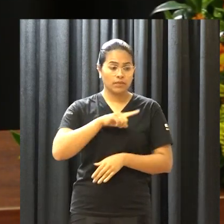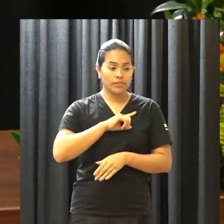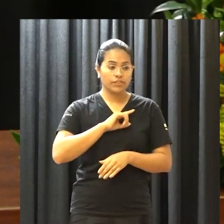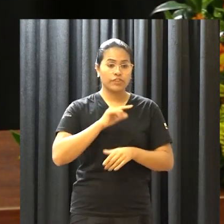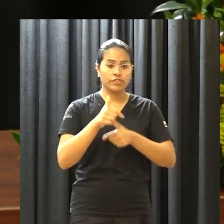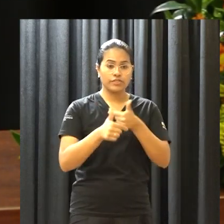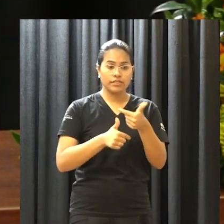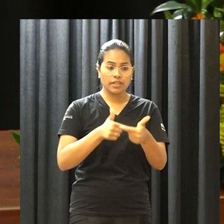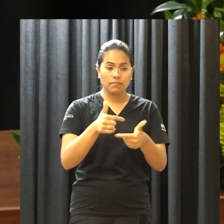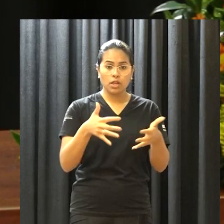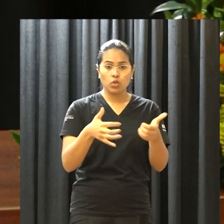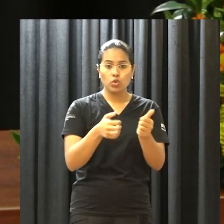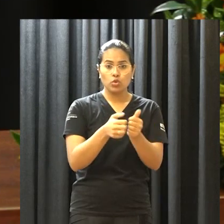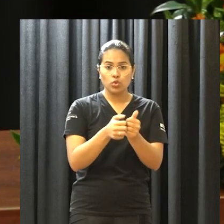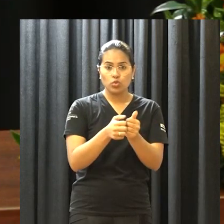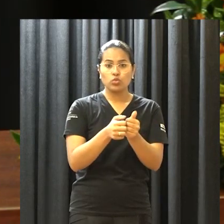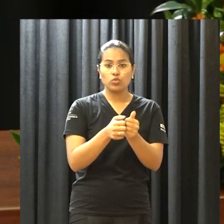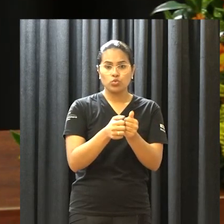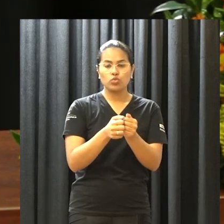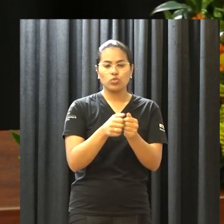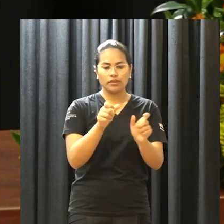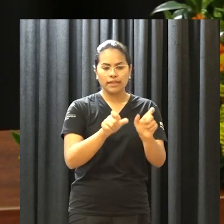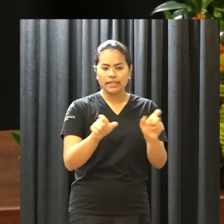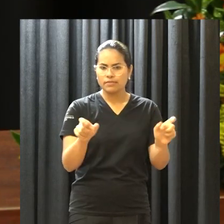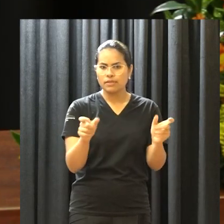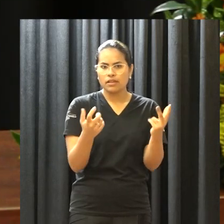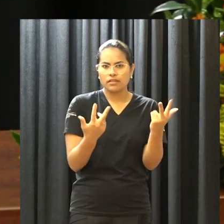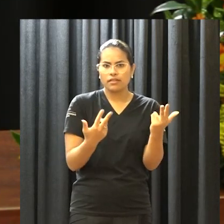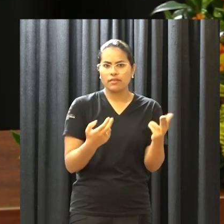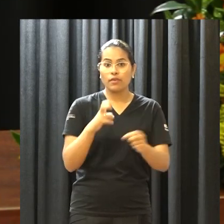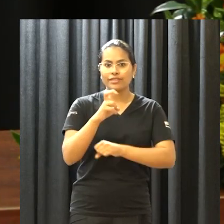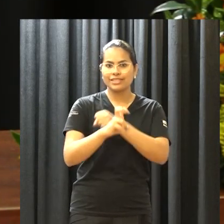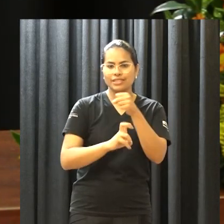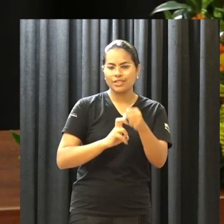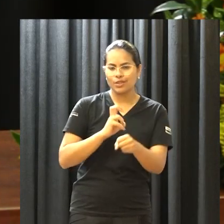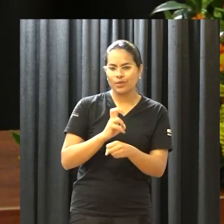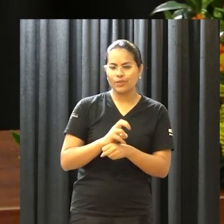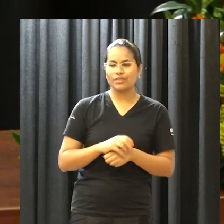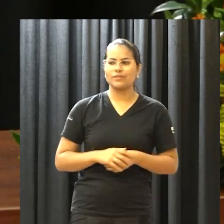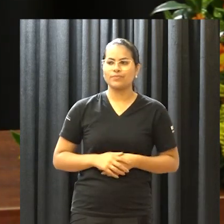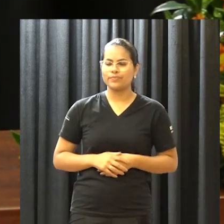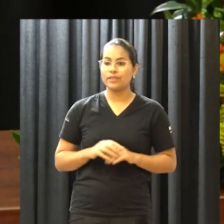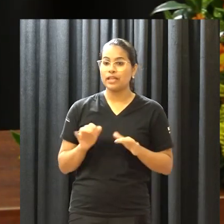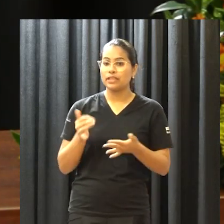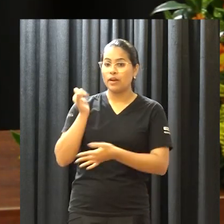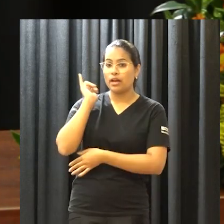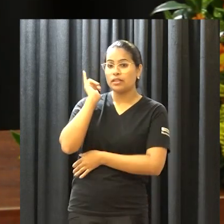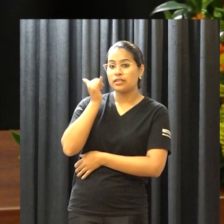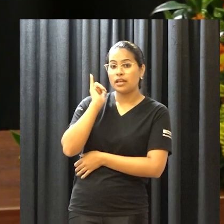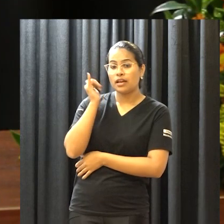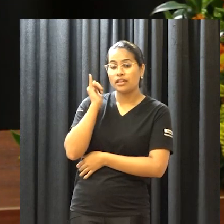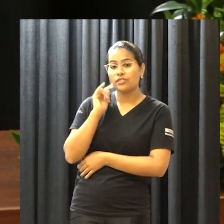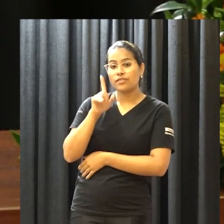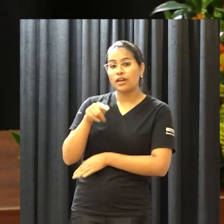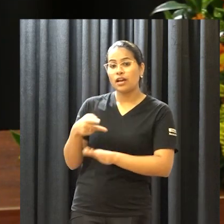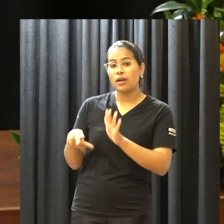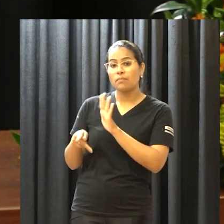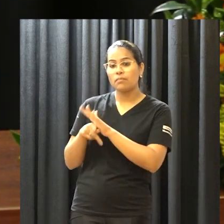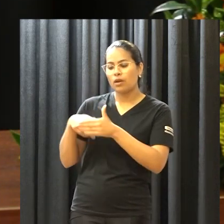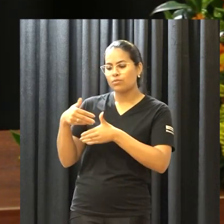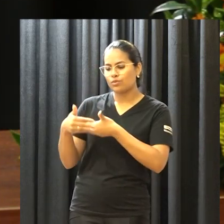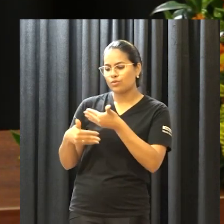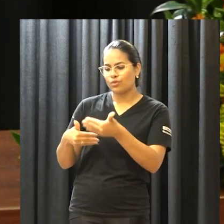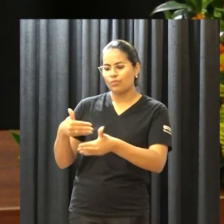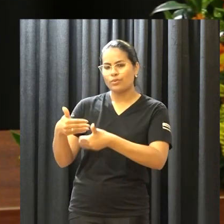têm 5 anos. A colheita dessas narrativas insurgentes é fruto desse processo